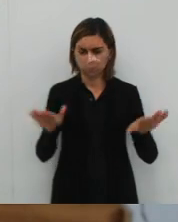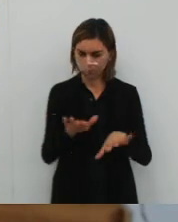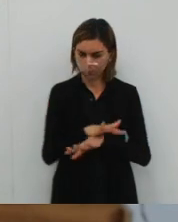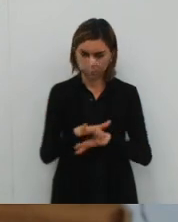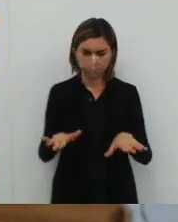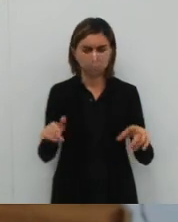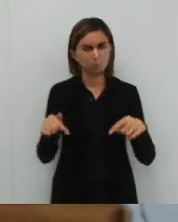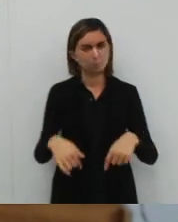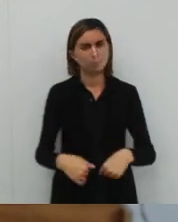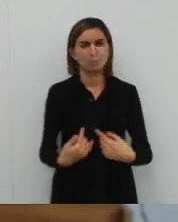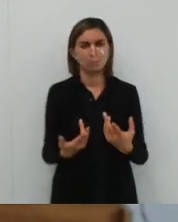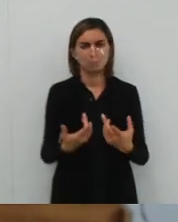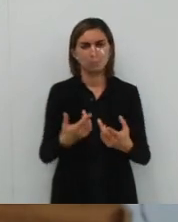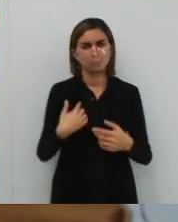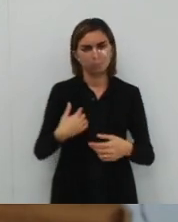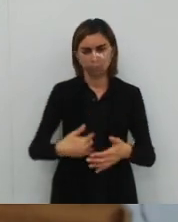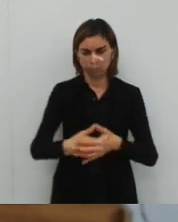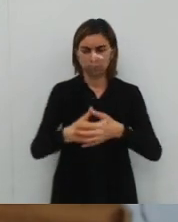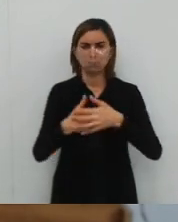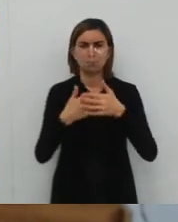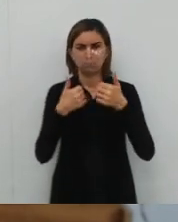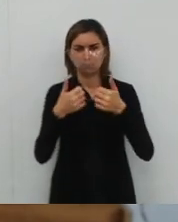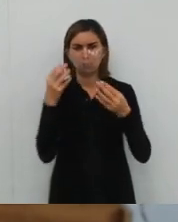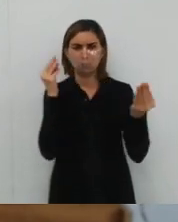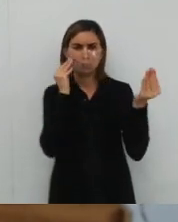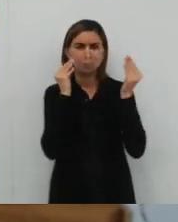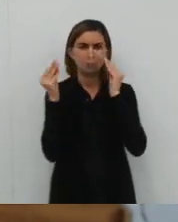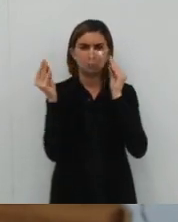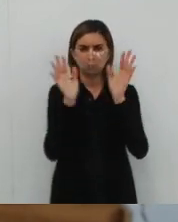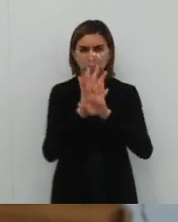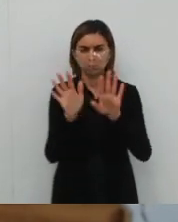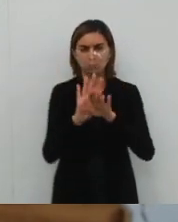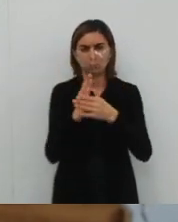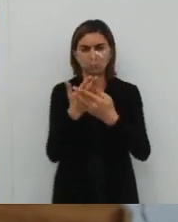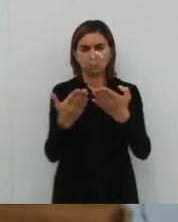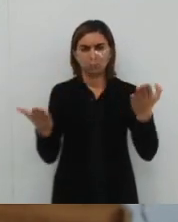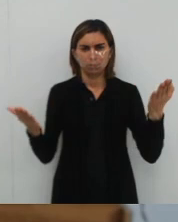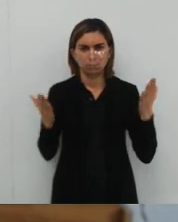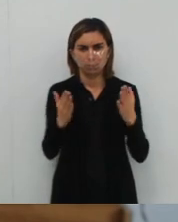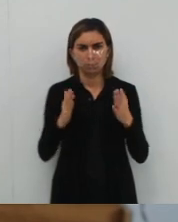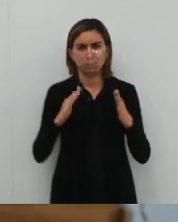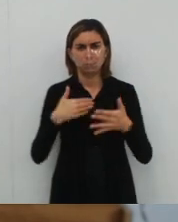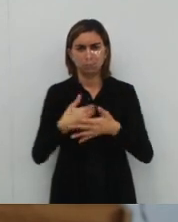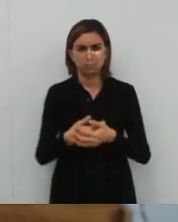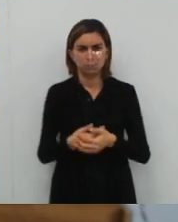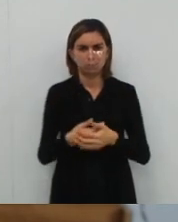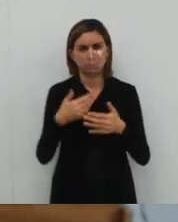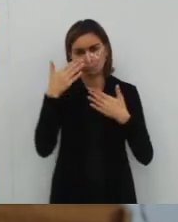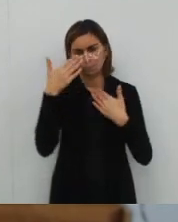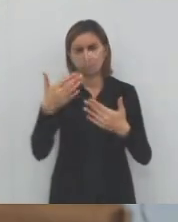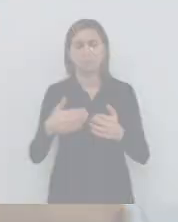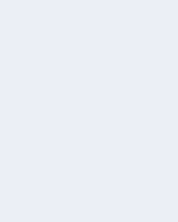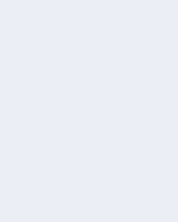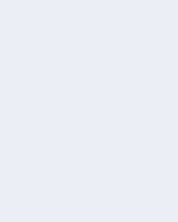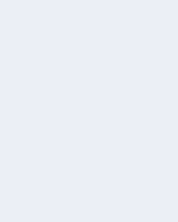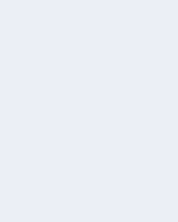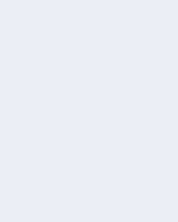por aqui e vamos até a próxima. Beijo grande para vocês. Até mais. Obrigado.